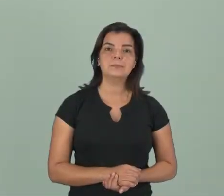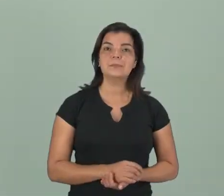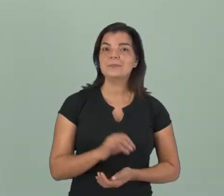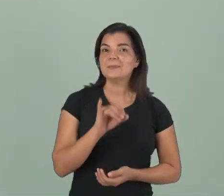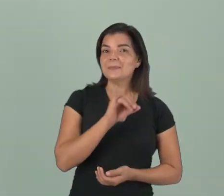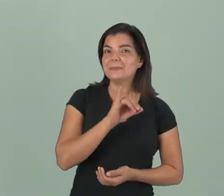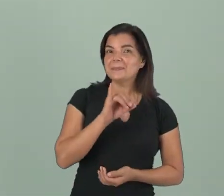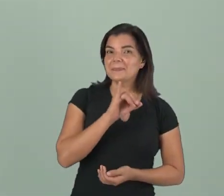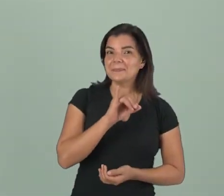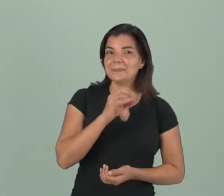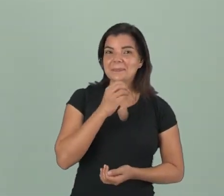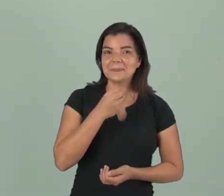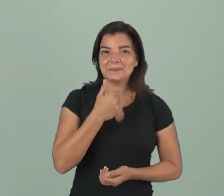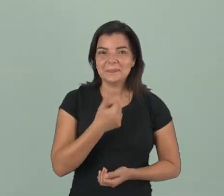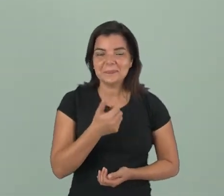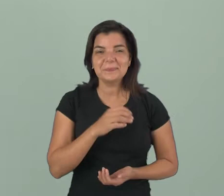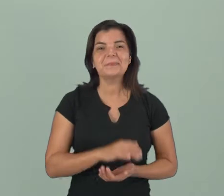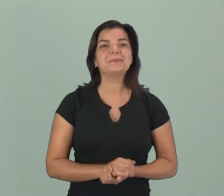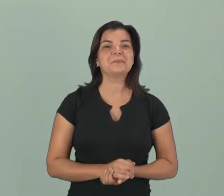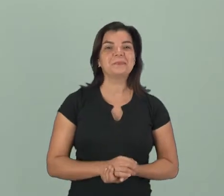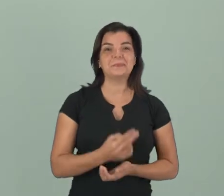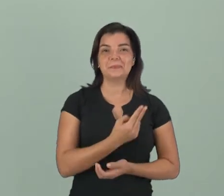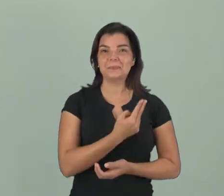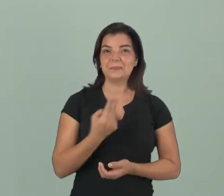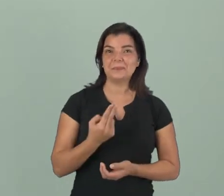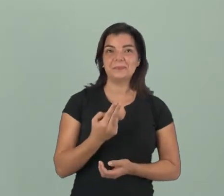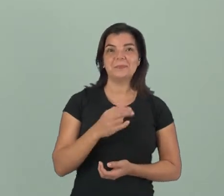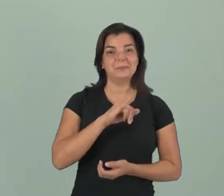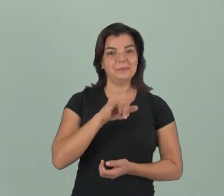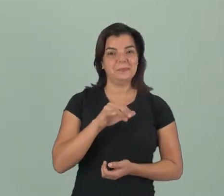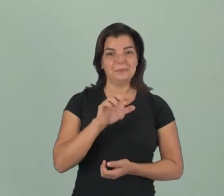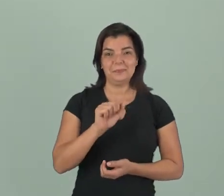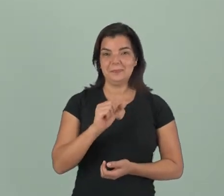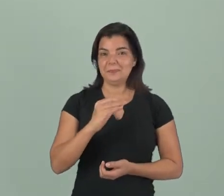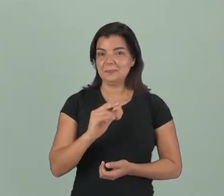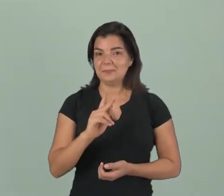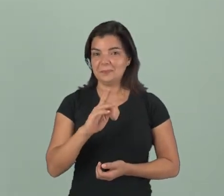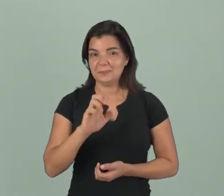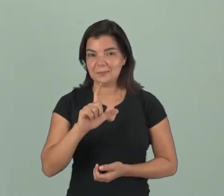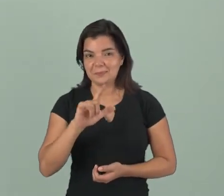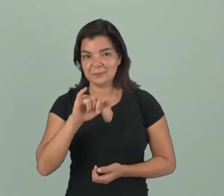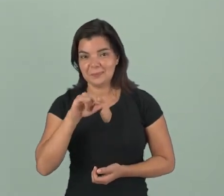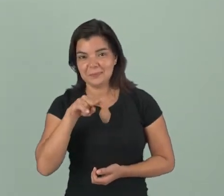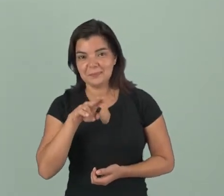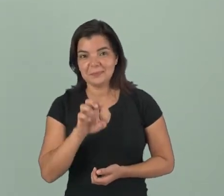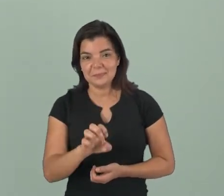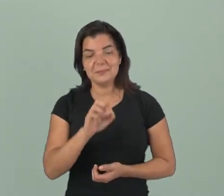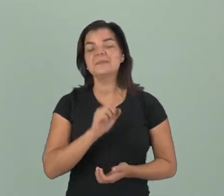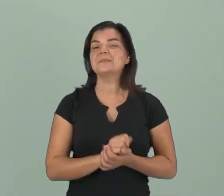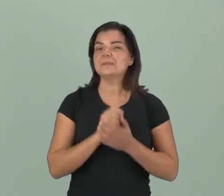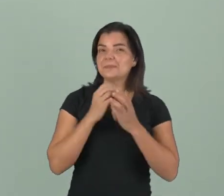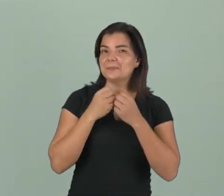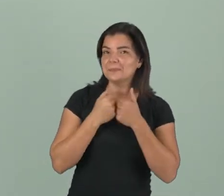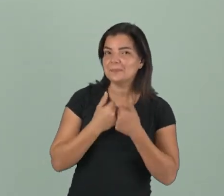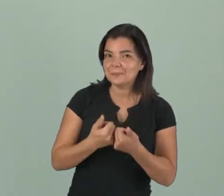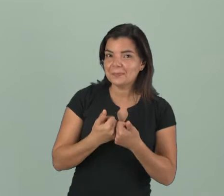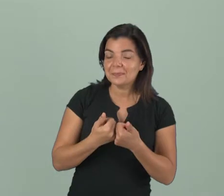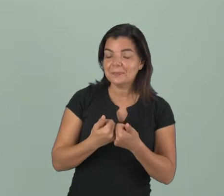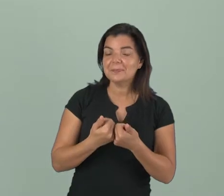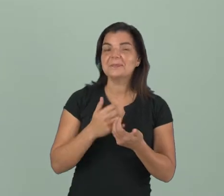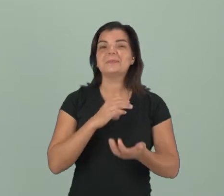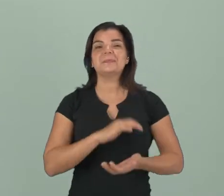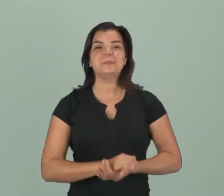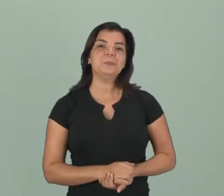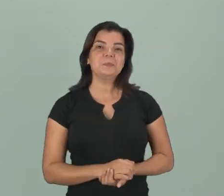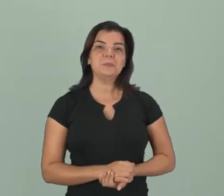E ai gás Harry Bandeira jackellyne anual como tio ainda as classes Olá pessoal como é que cês tão espero